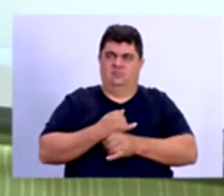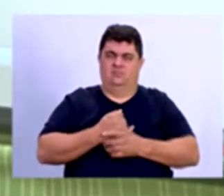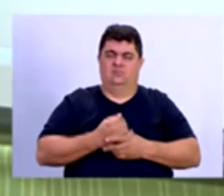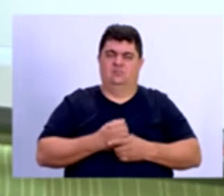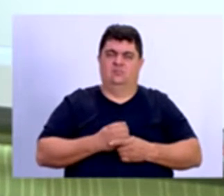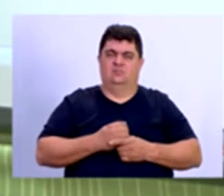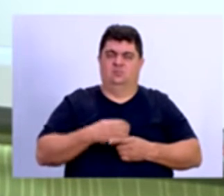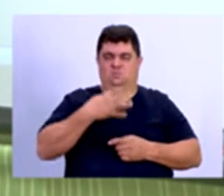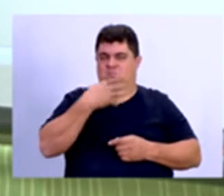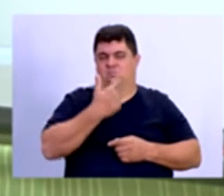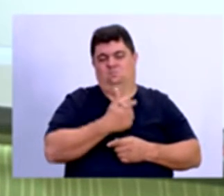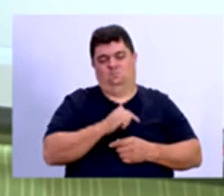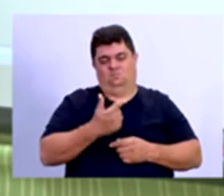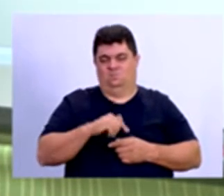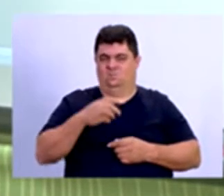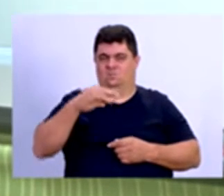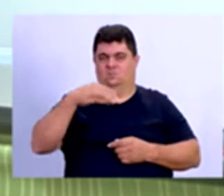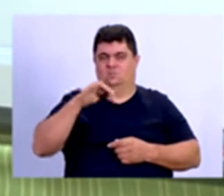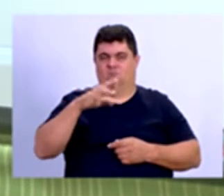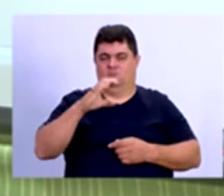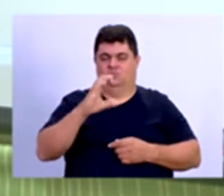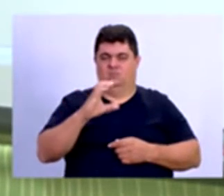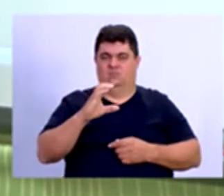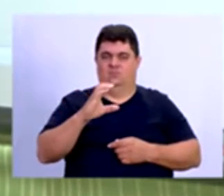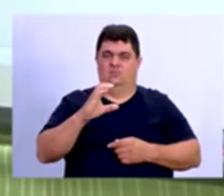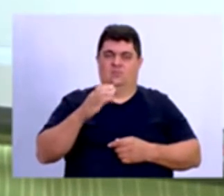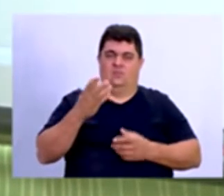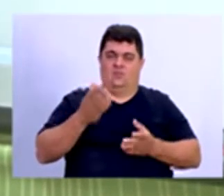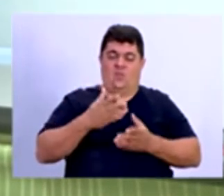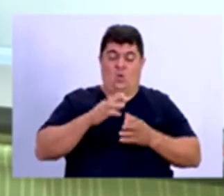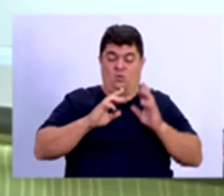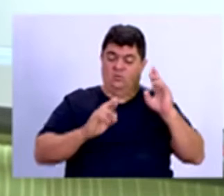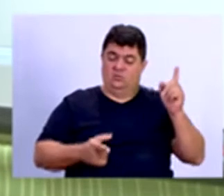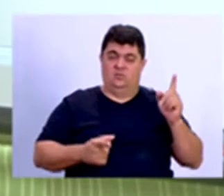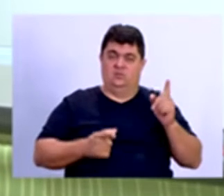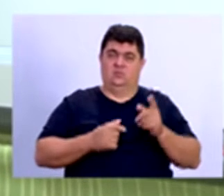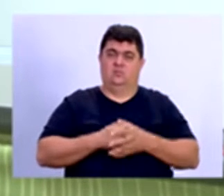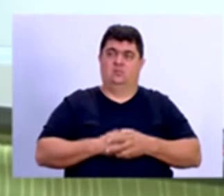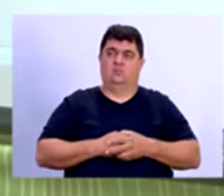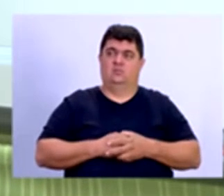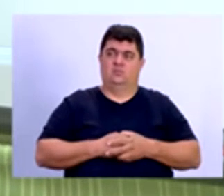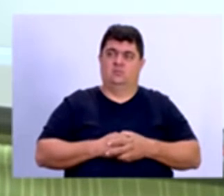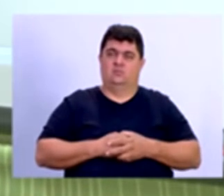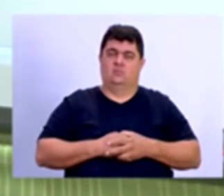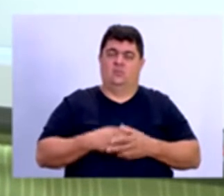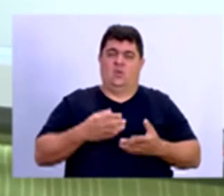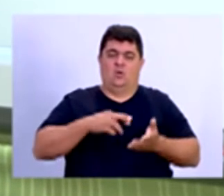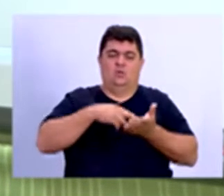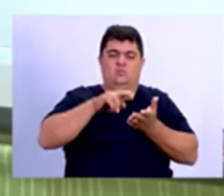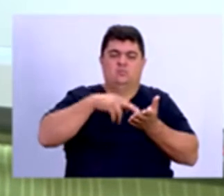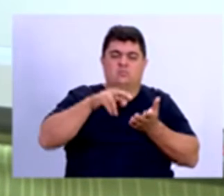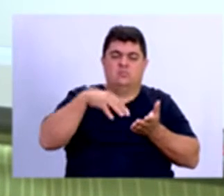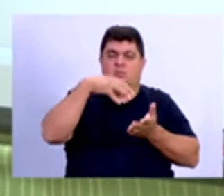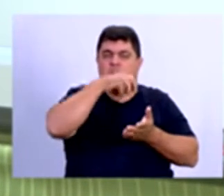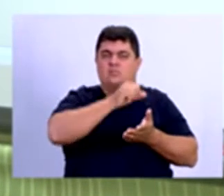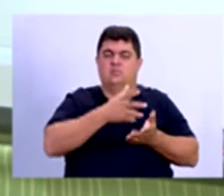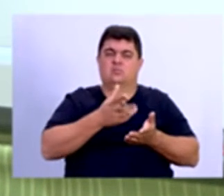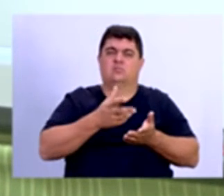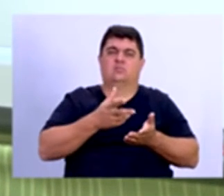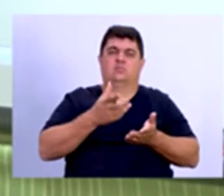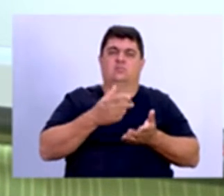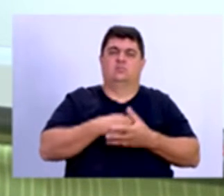internet disse era uma realidade hoje é outra um exemplo é do dos mensageiros instantâneos né